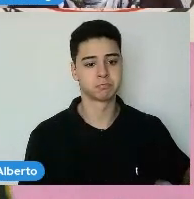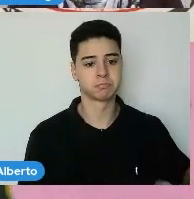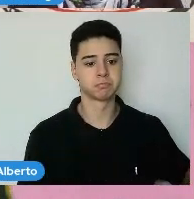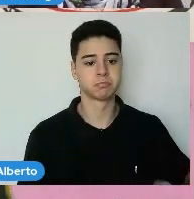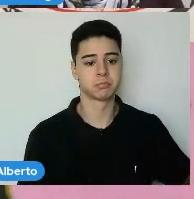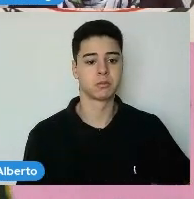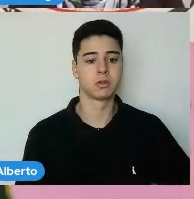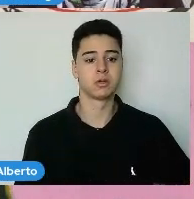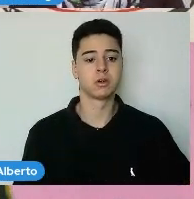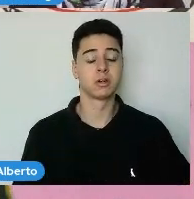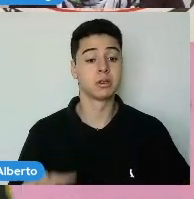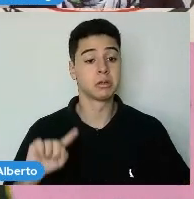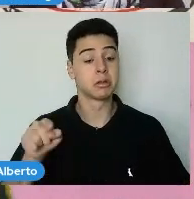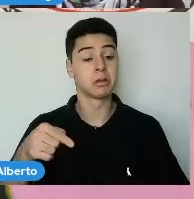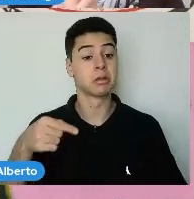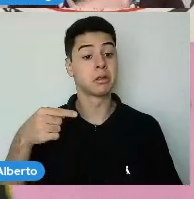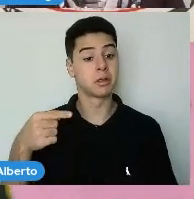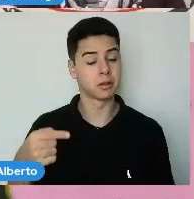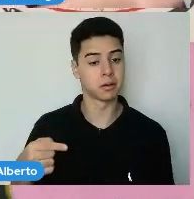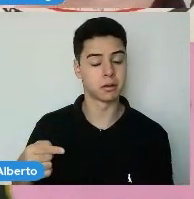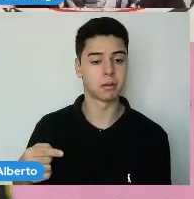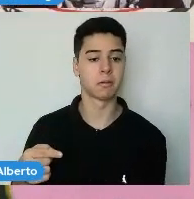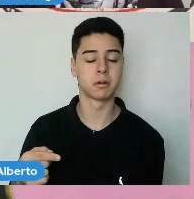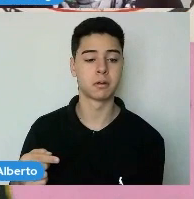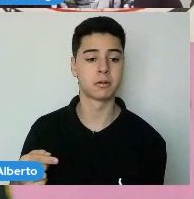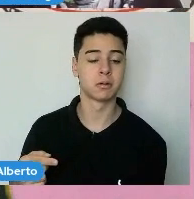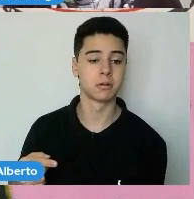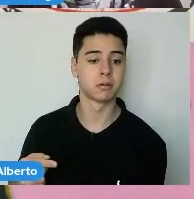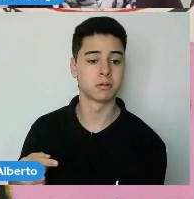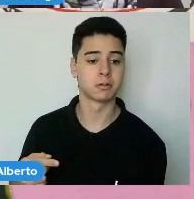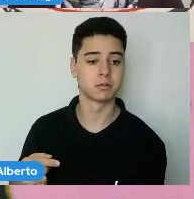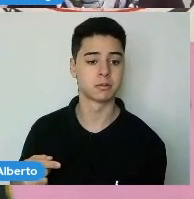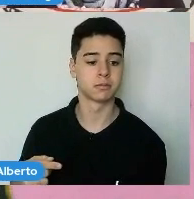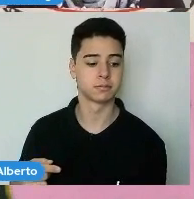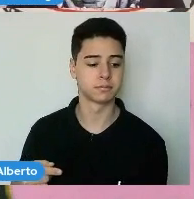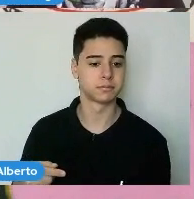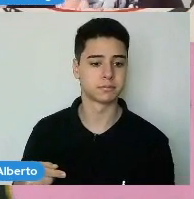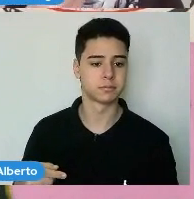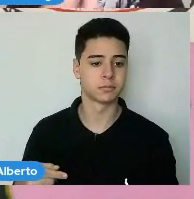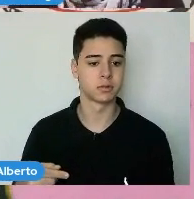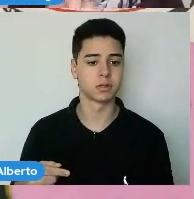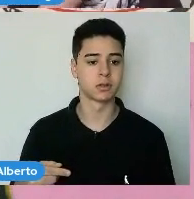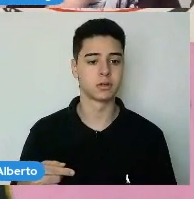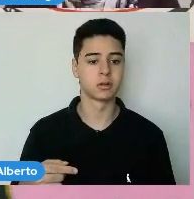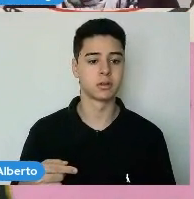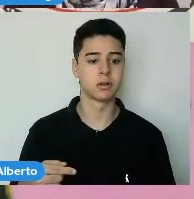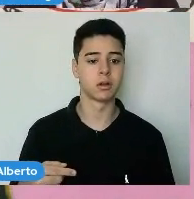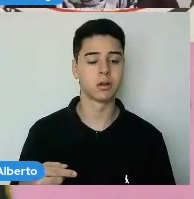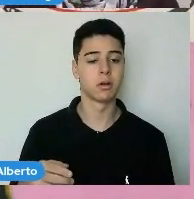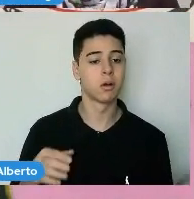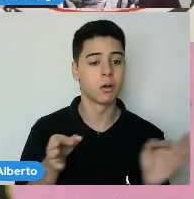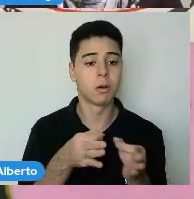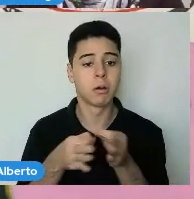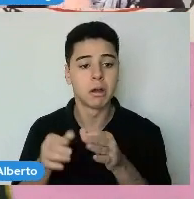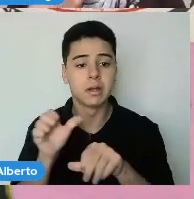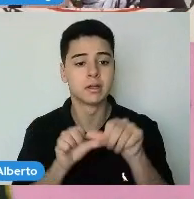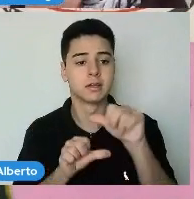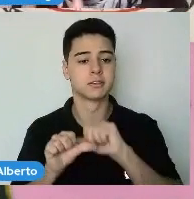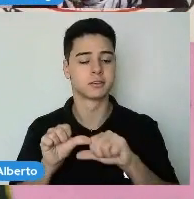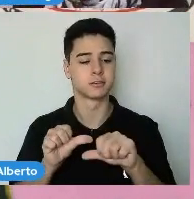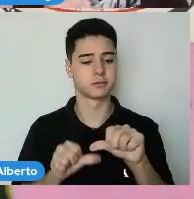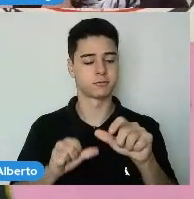Na verdade, esses elementos organizados no espaço, eles transformam esse espaço,